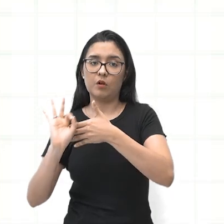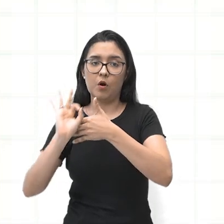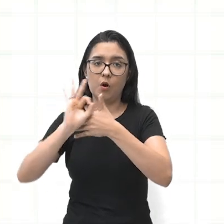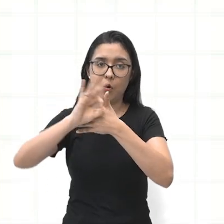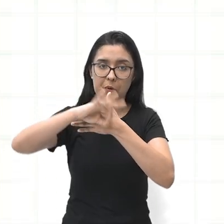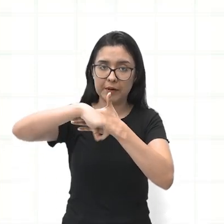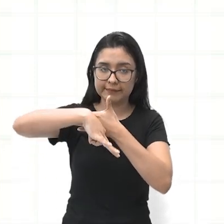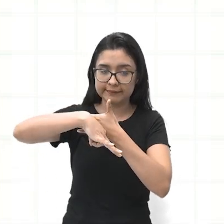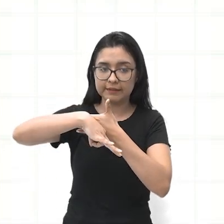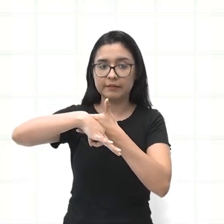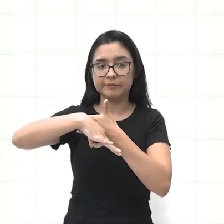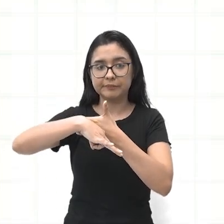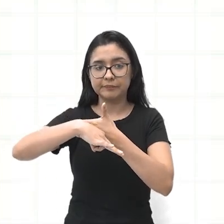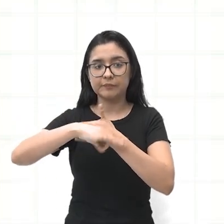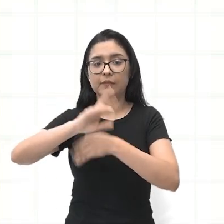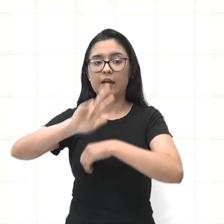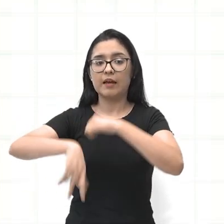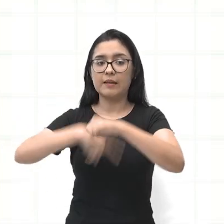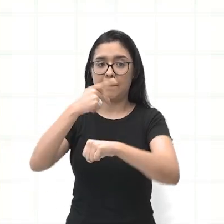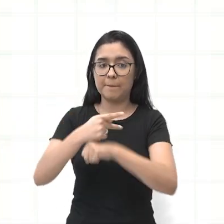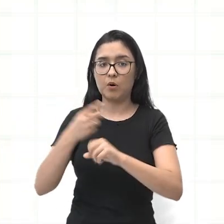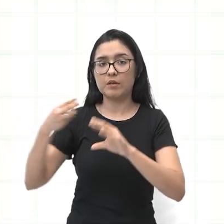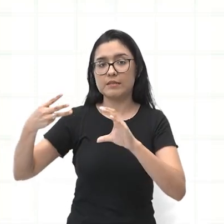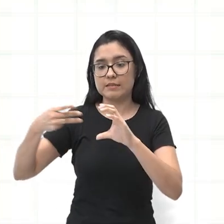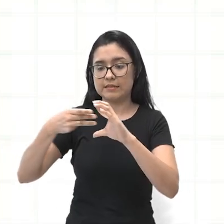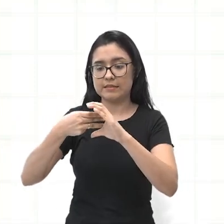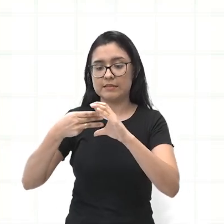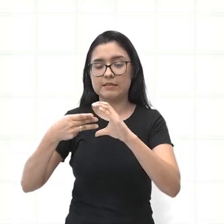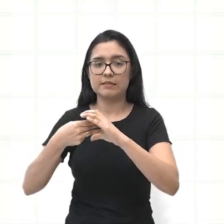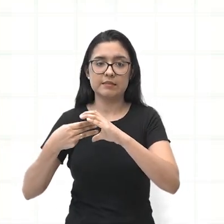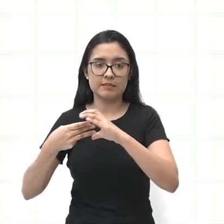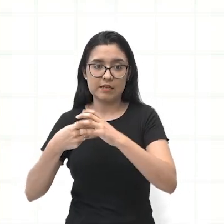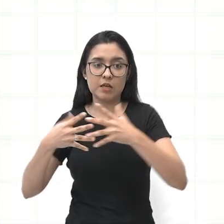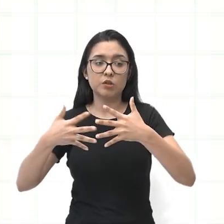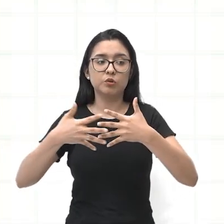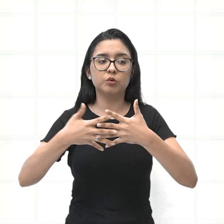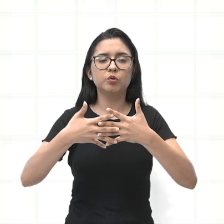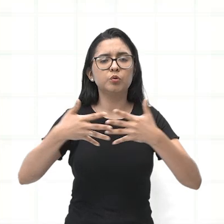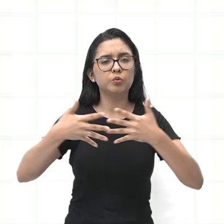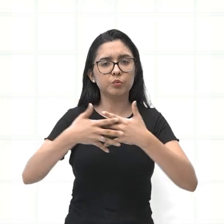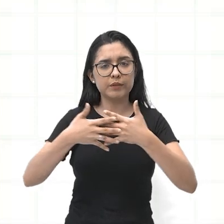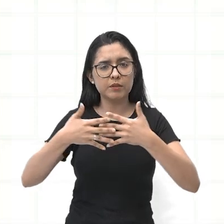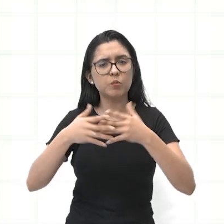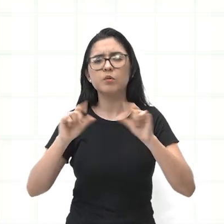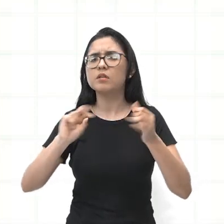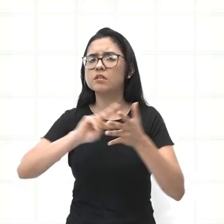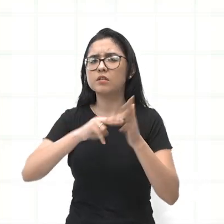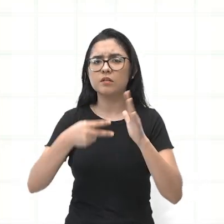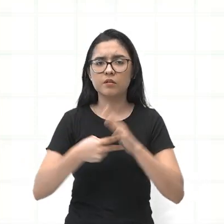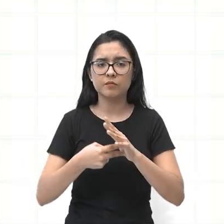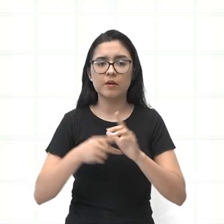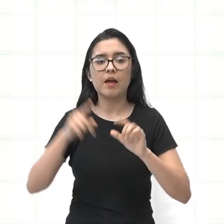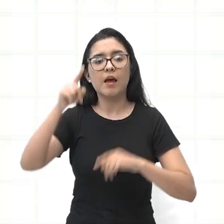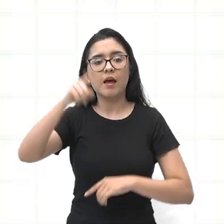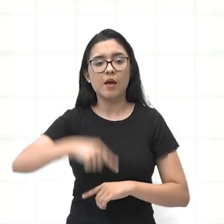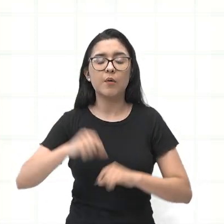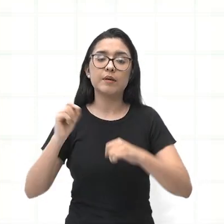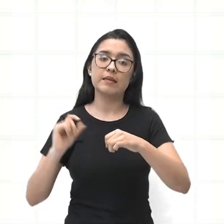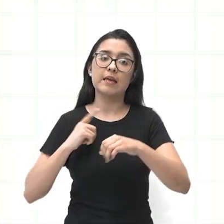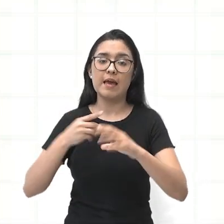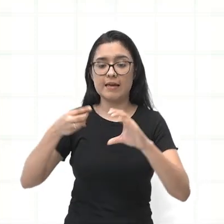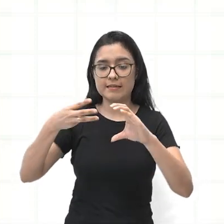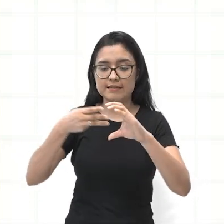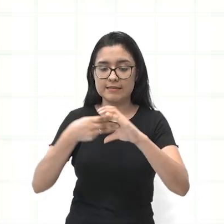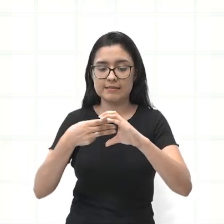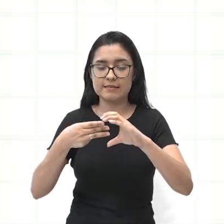né? A formação da célula, dos tecidos. O que são tecidos? São agrupamentos de